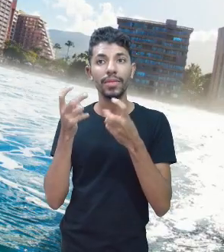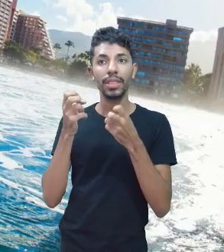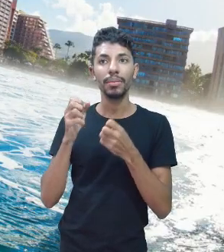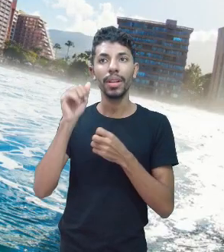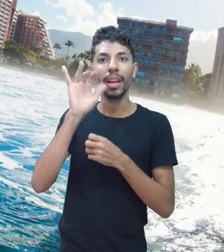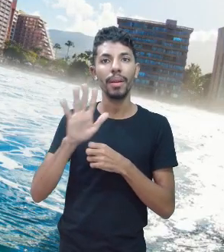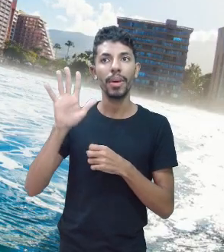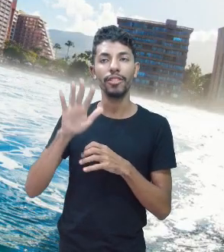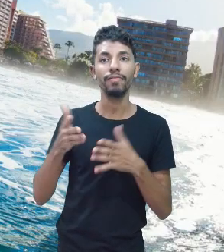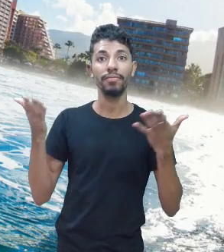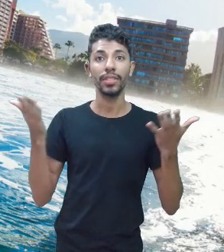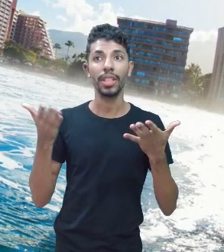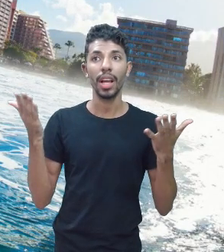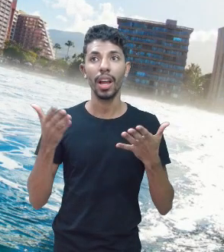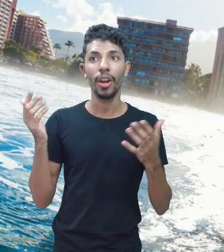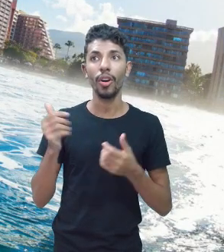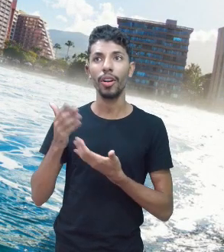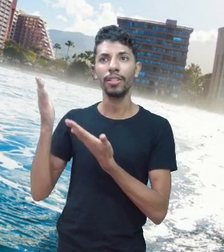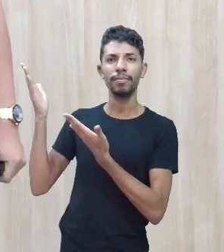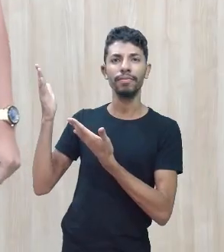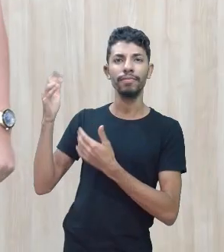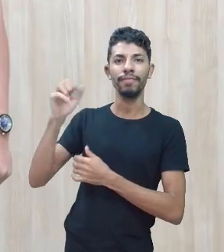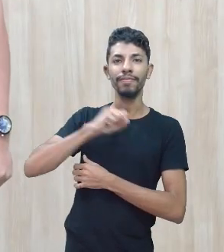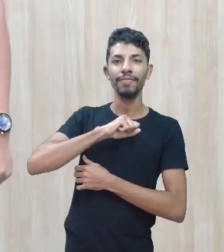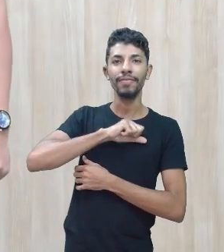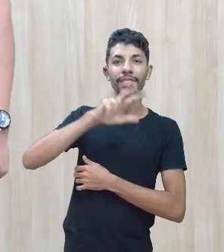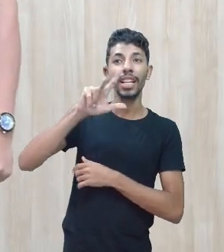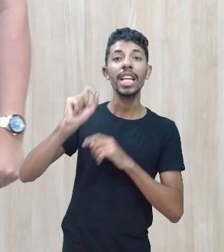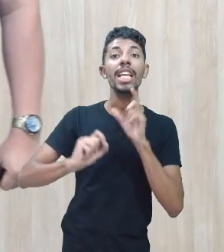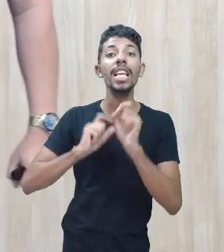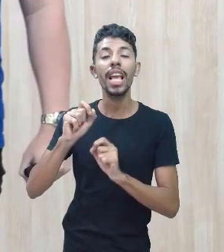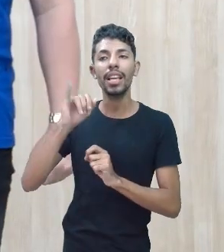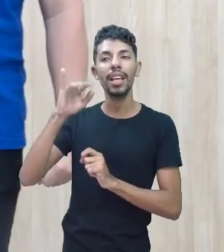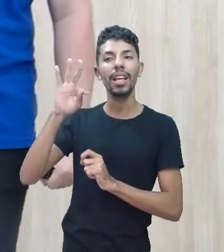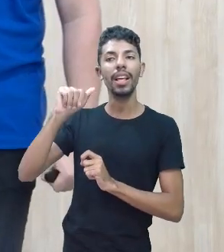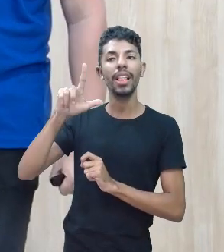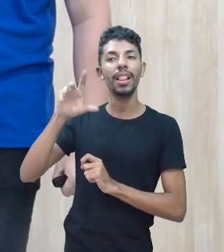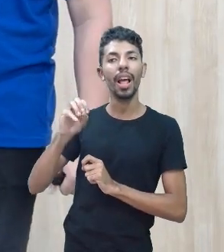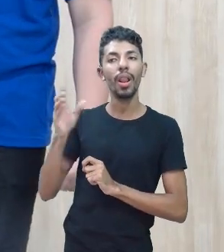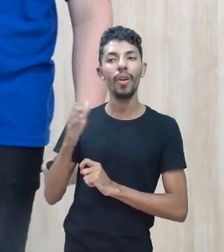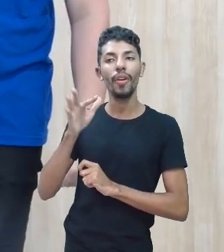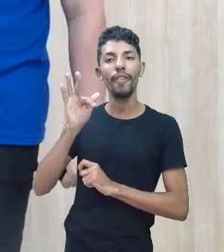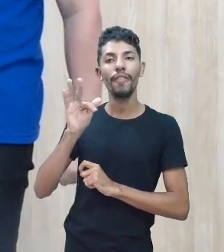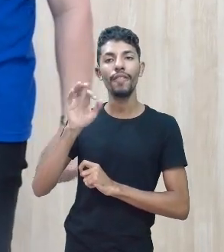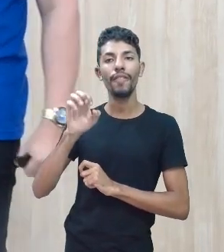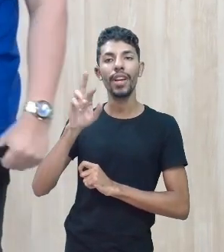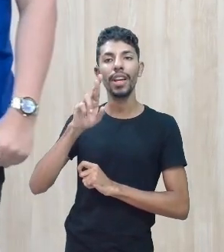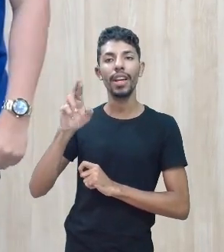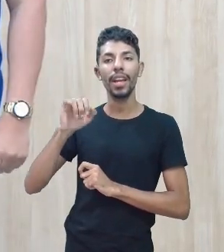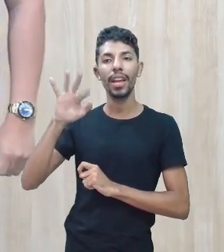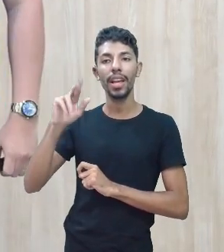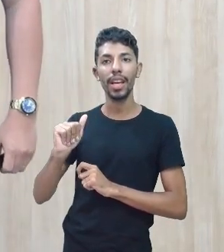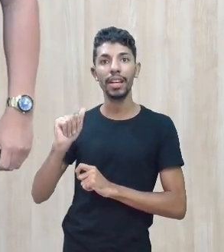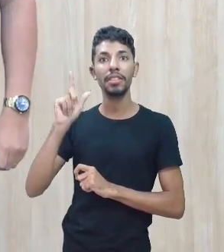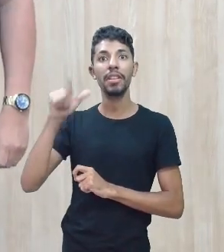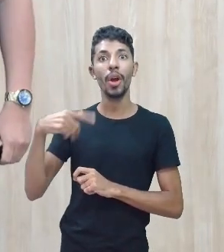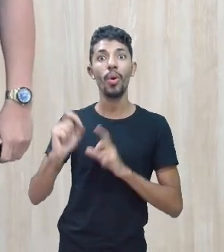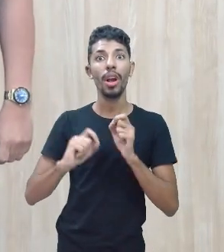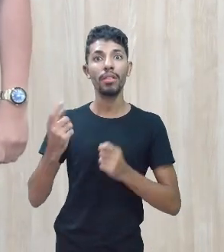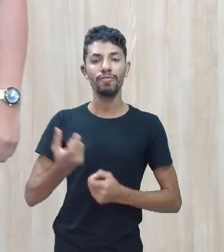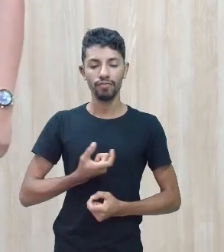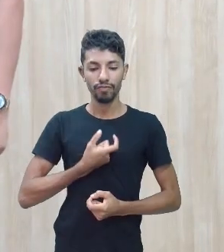para Ítalo Ferreira, né? Ítalo Ferreira, que é o campeão aí, medalha de ouro nos